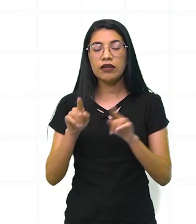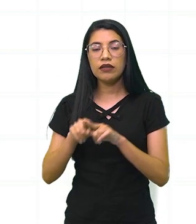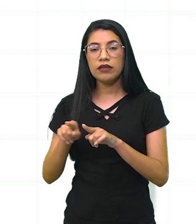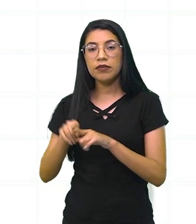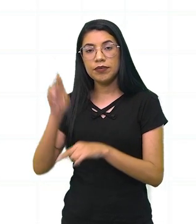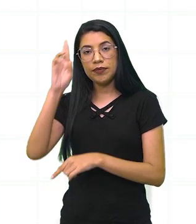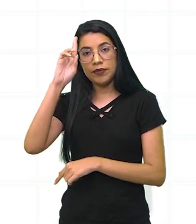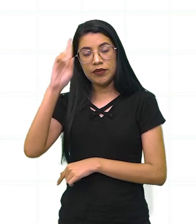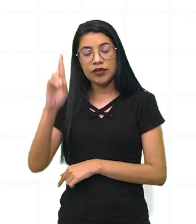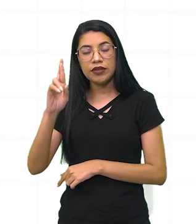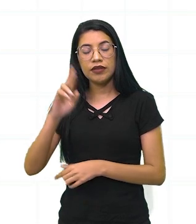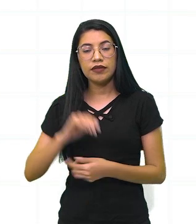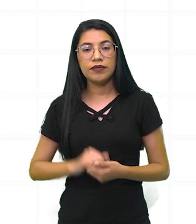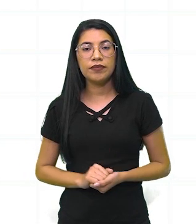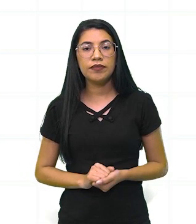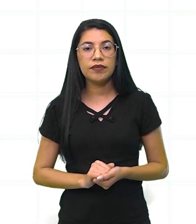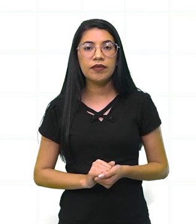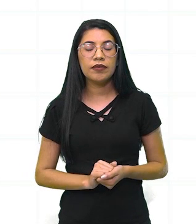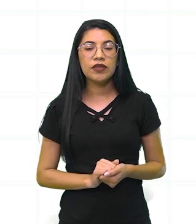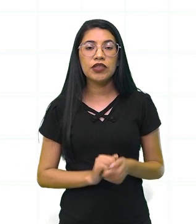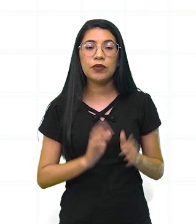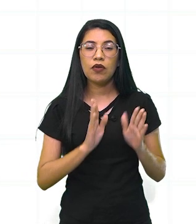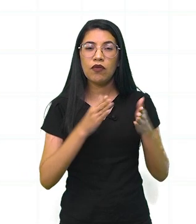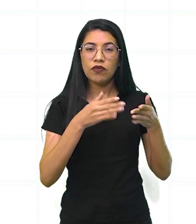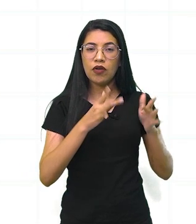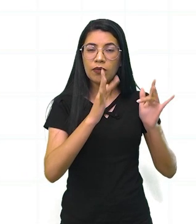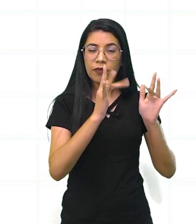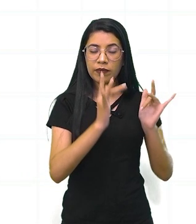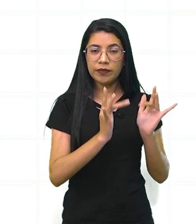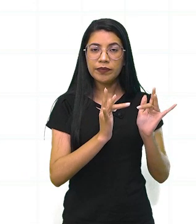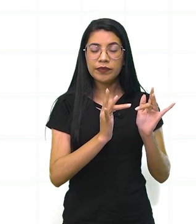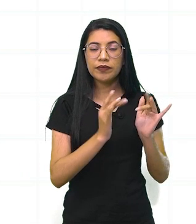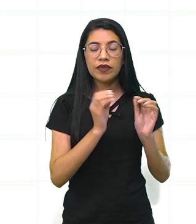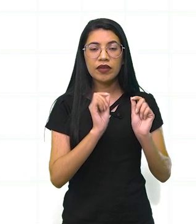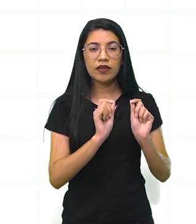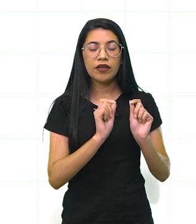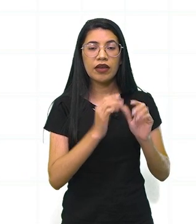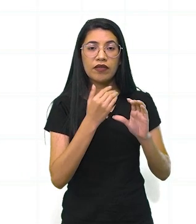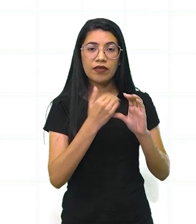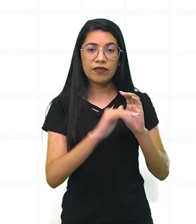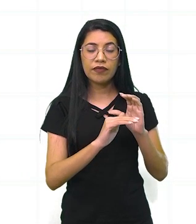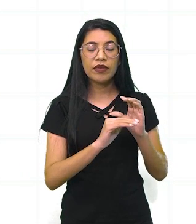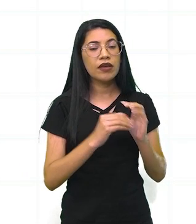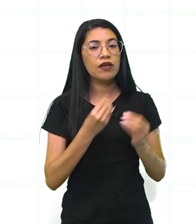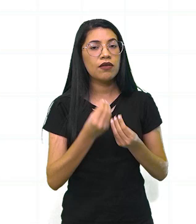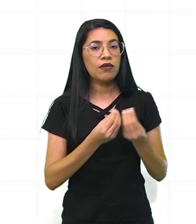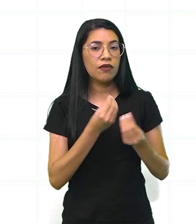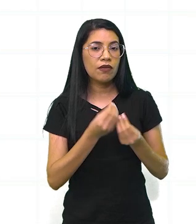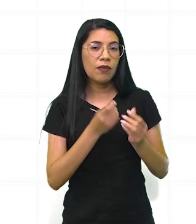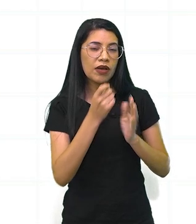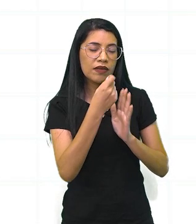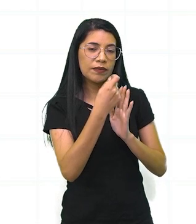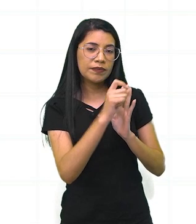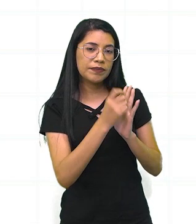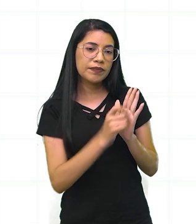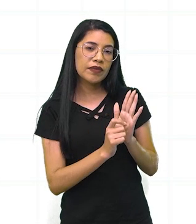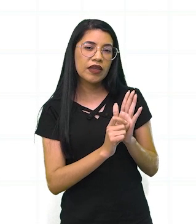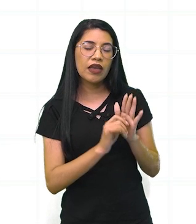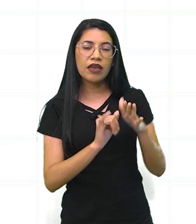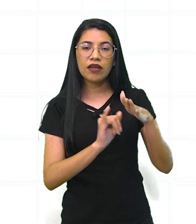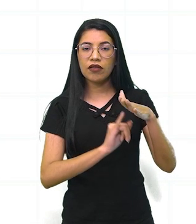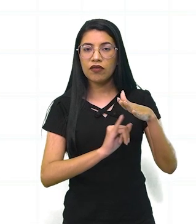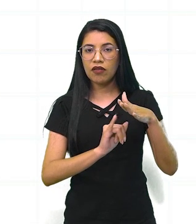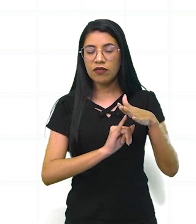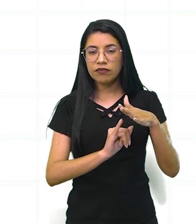né só que um para com a namorada né mandando pra namorada ele vai escrever de uma forma eh mais informal